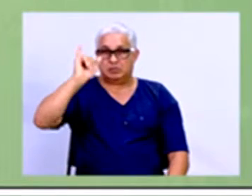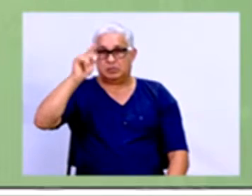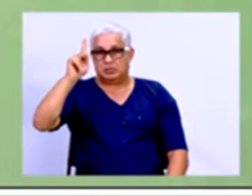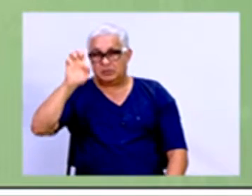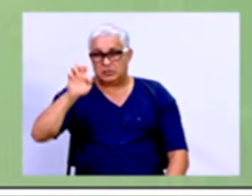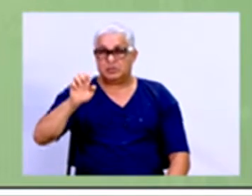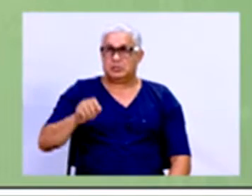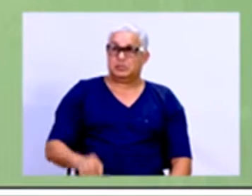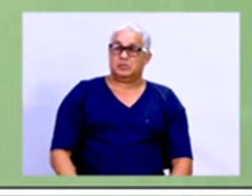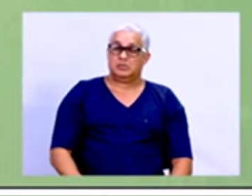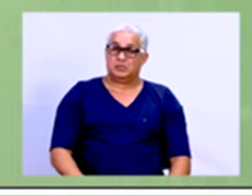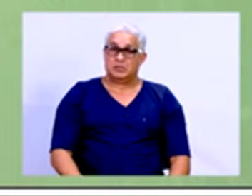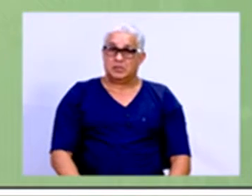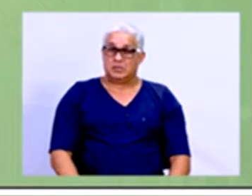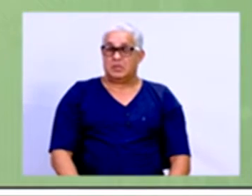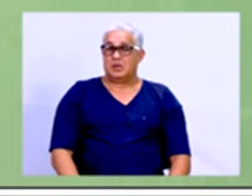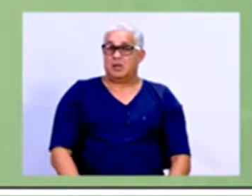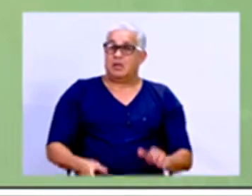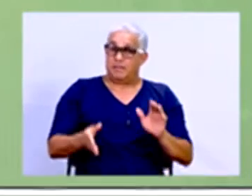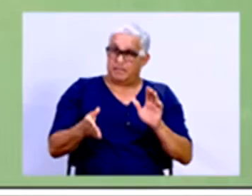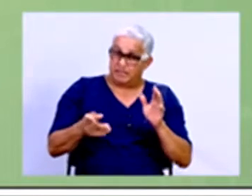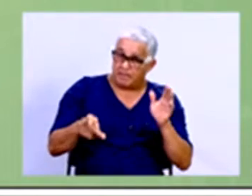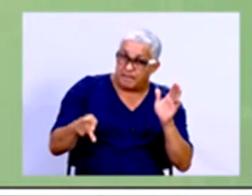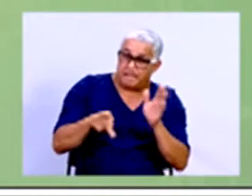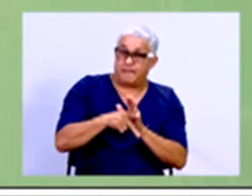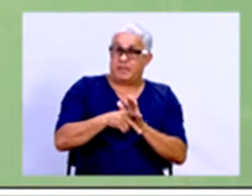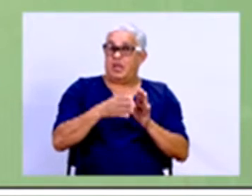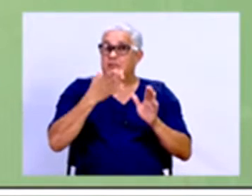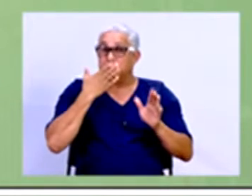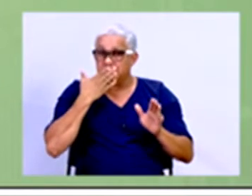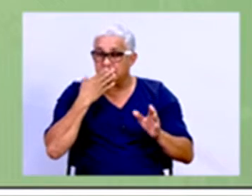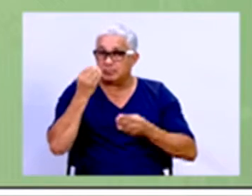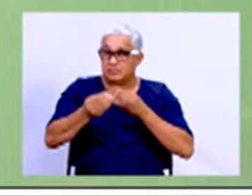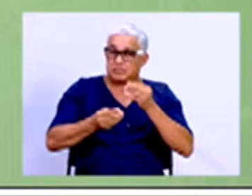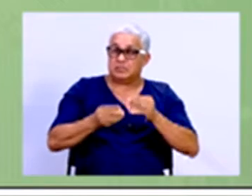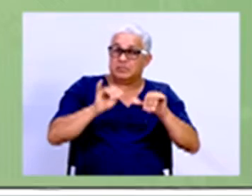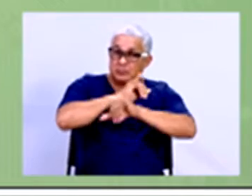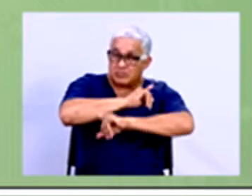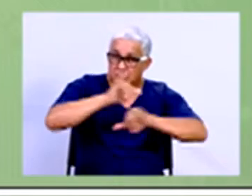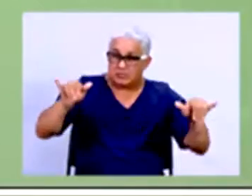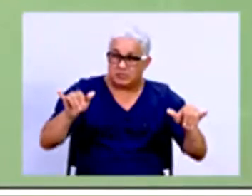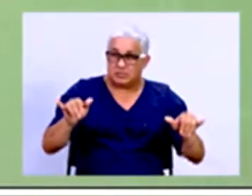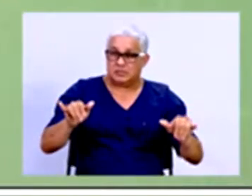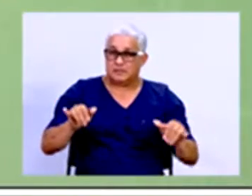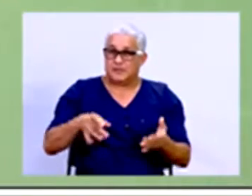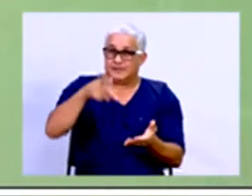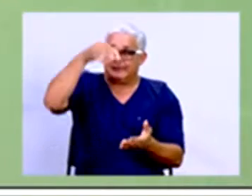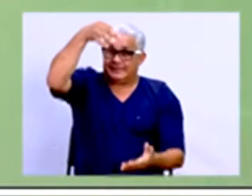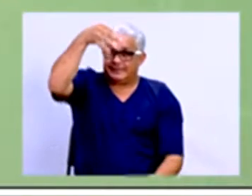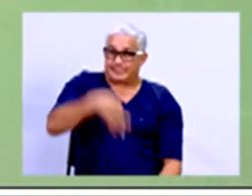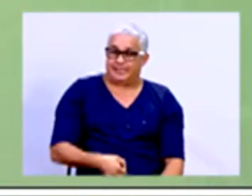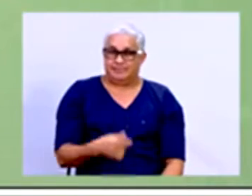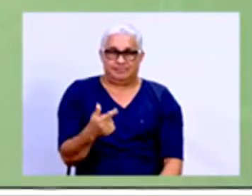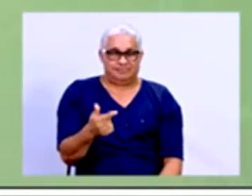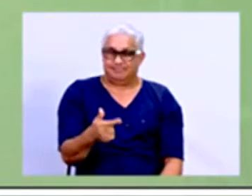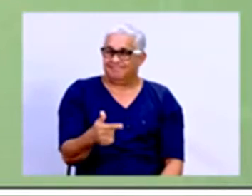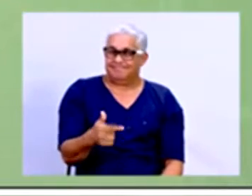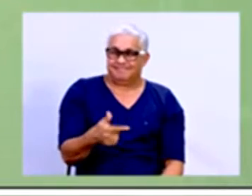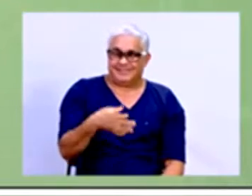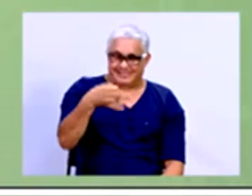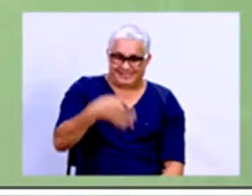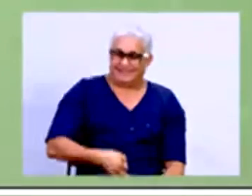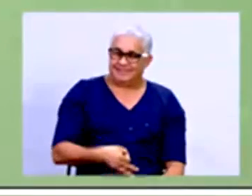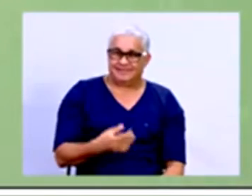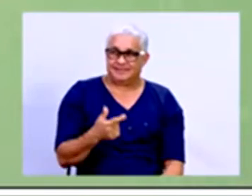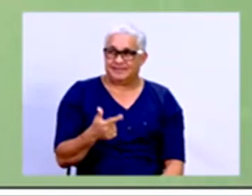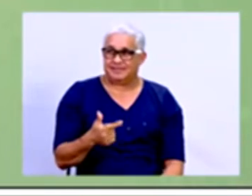dados vão ser enviados. Como eu falei para vocês, ele não é preciso, né? A gente não tem uma